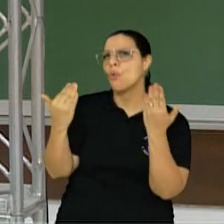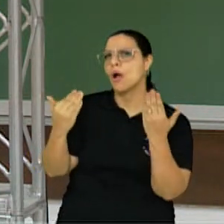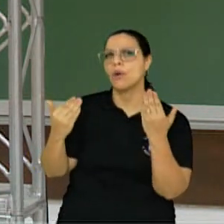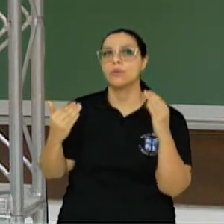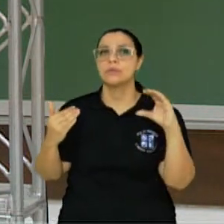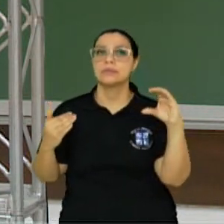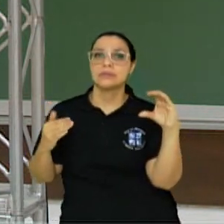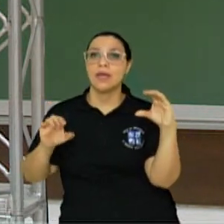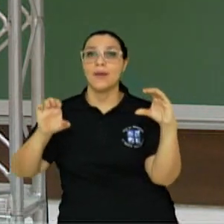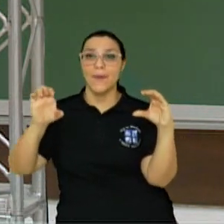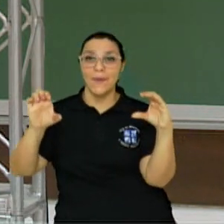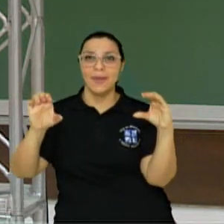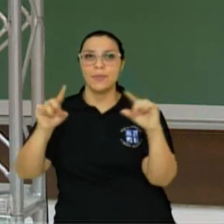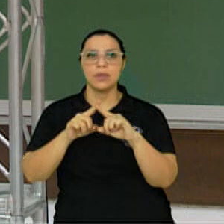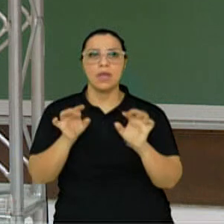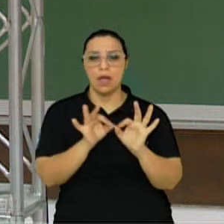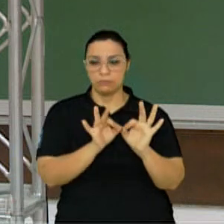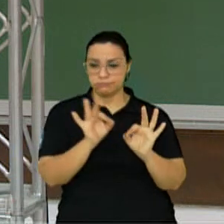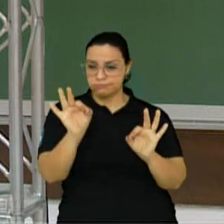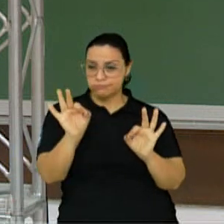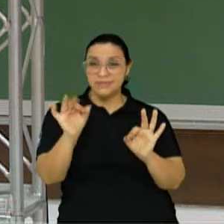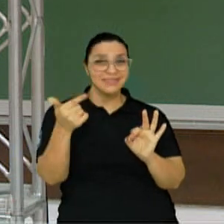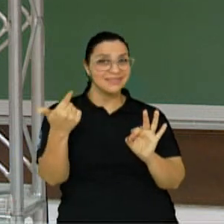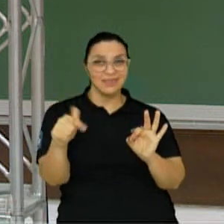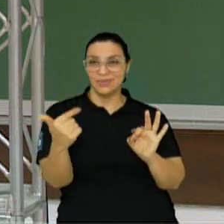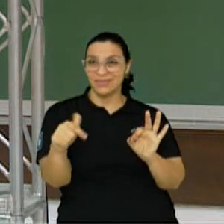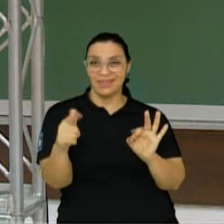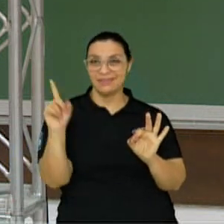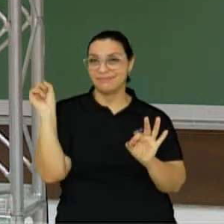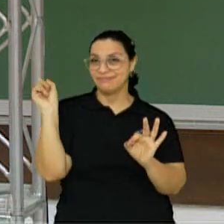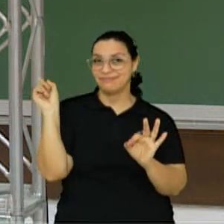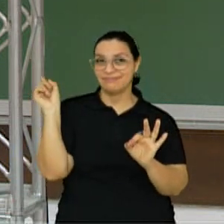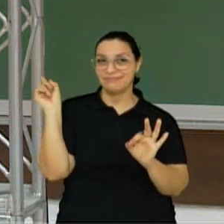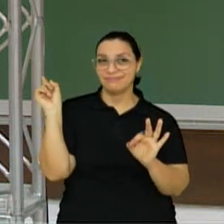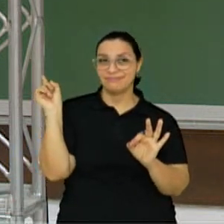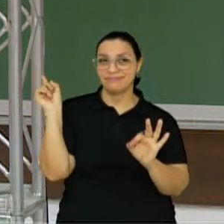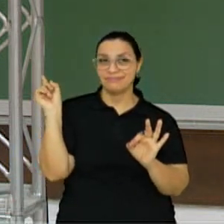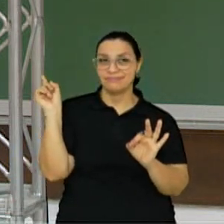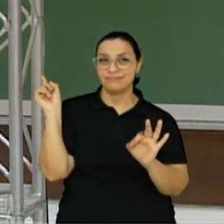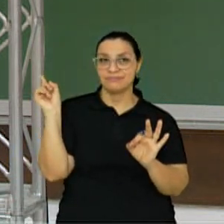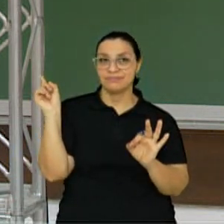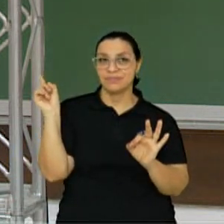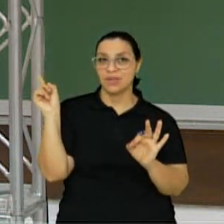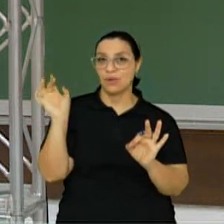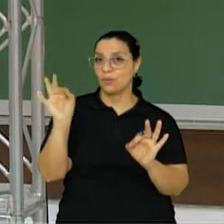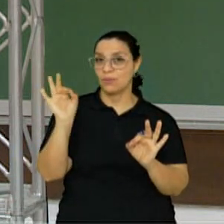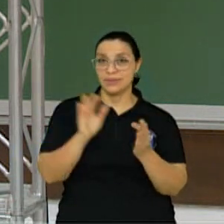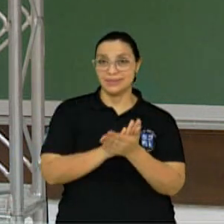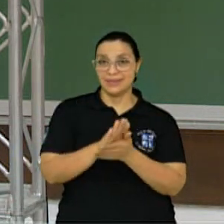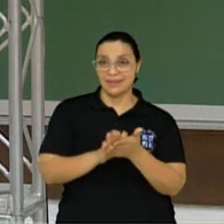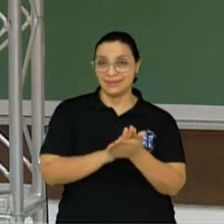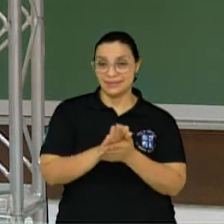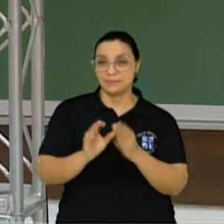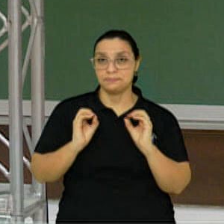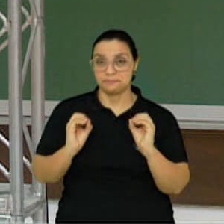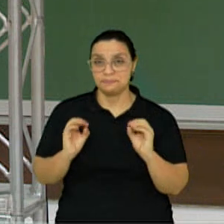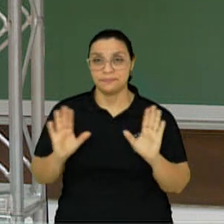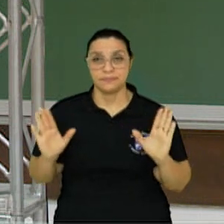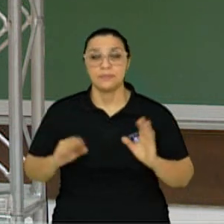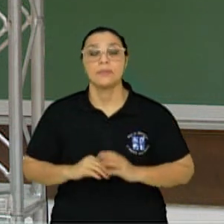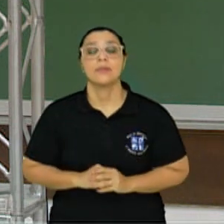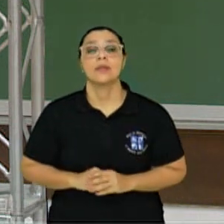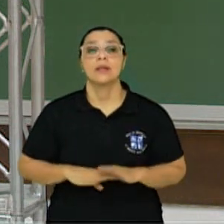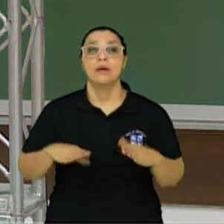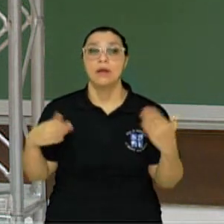elimina. Por quê? Porque nenhuma delas, ó, foi de A até o centro direto, tá? Já